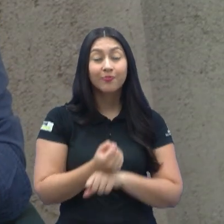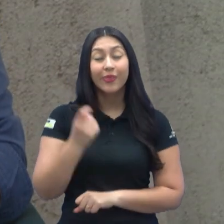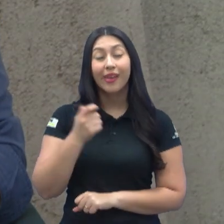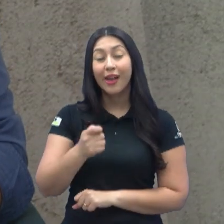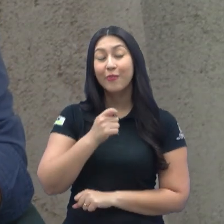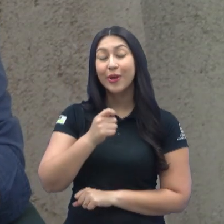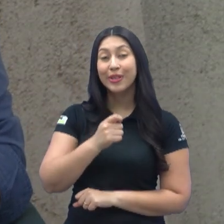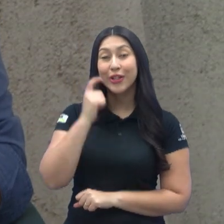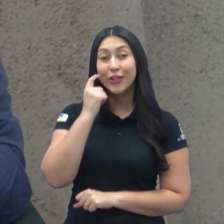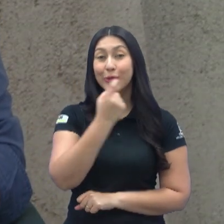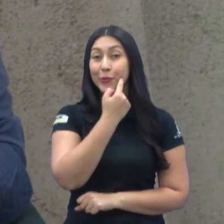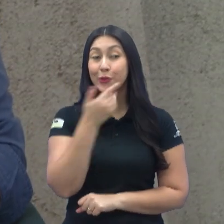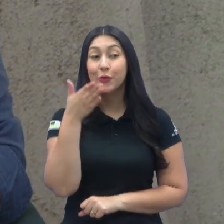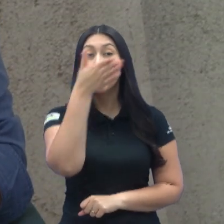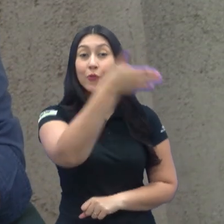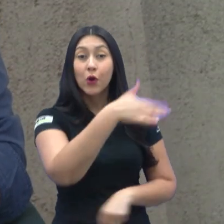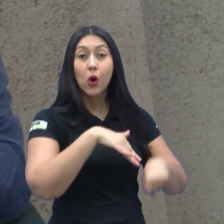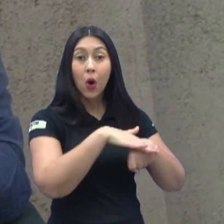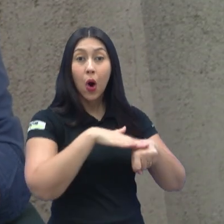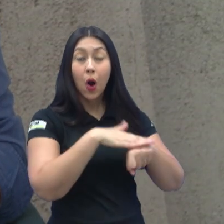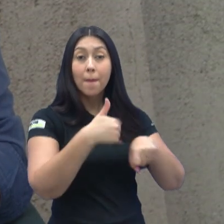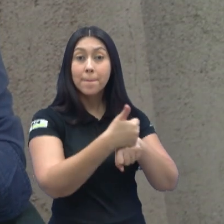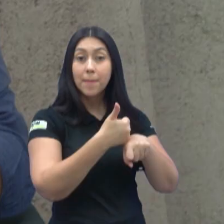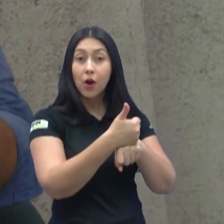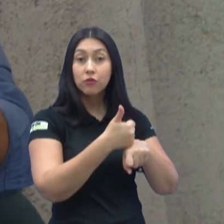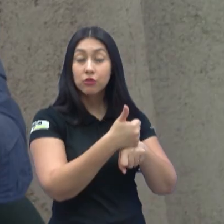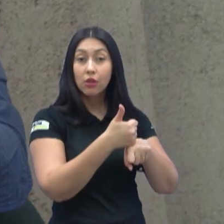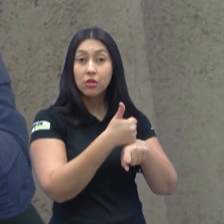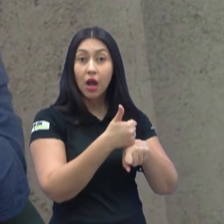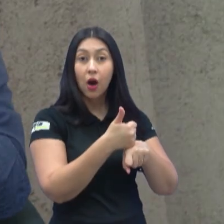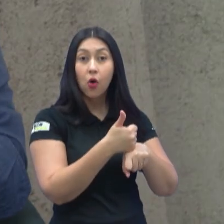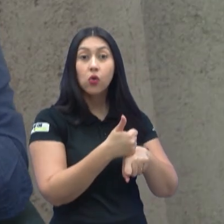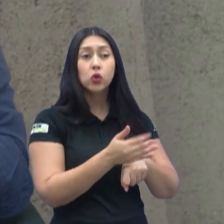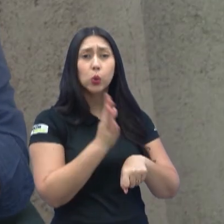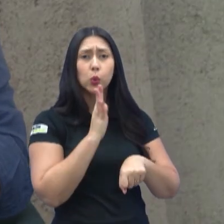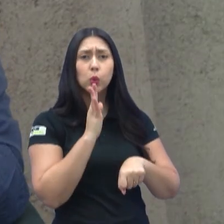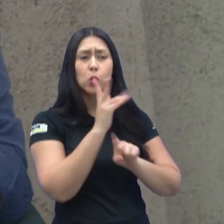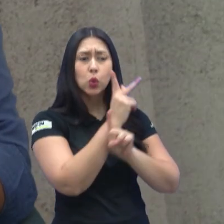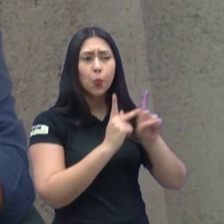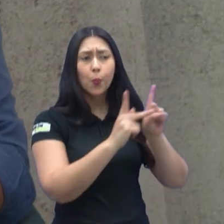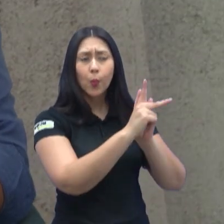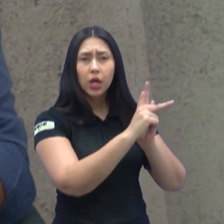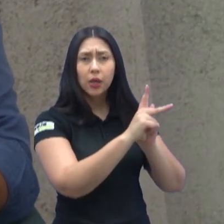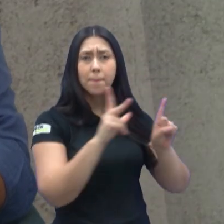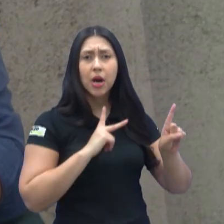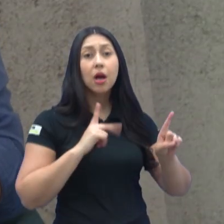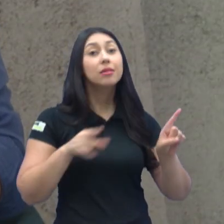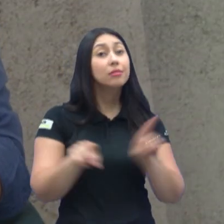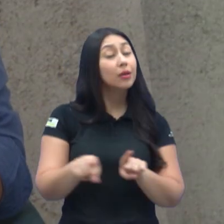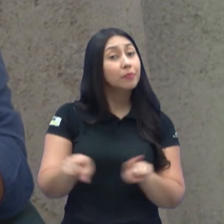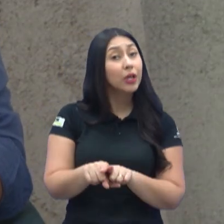foi conversar com um especialista em previdência privada e com um jovem que já